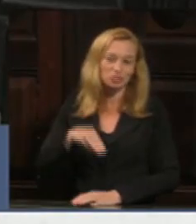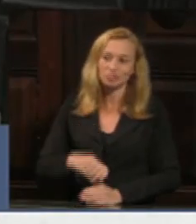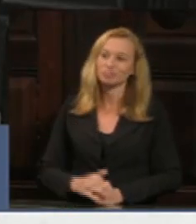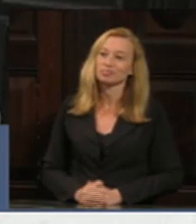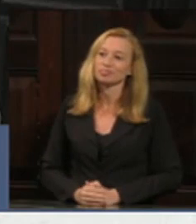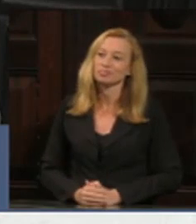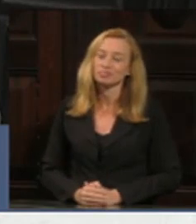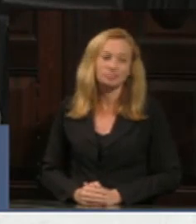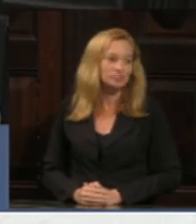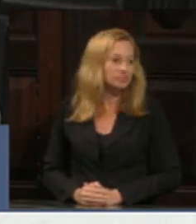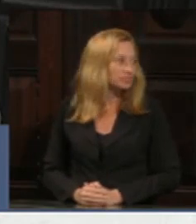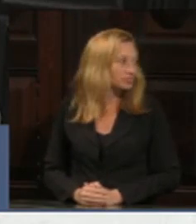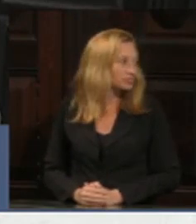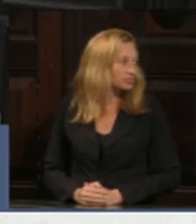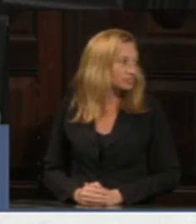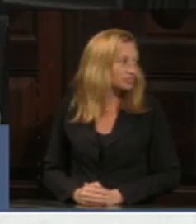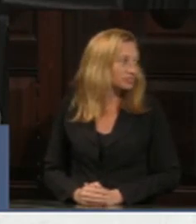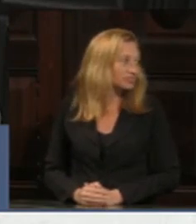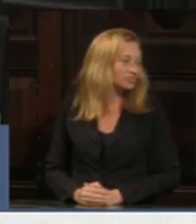obrigado.